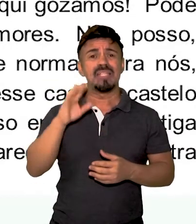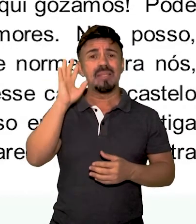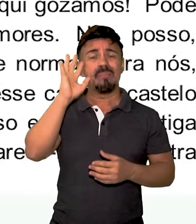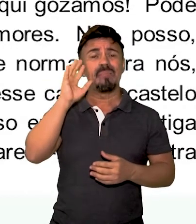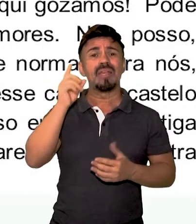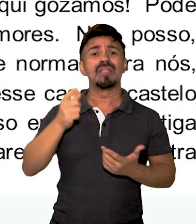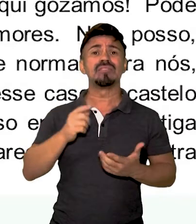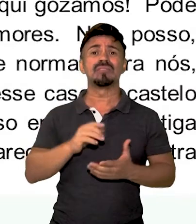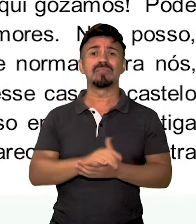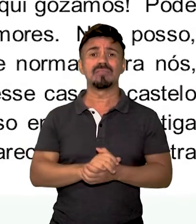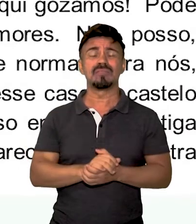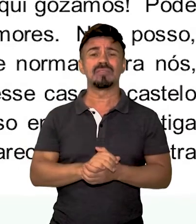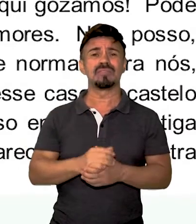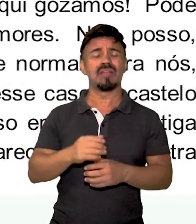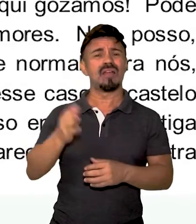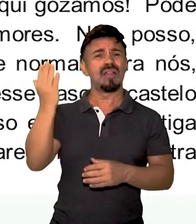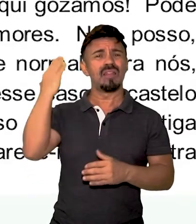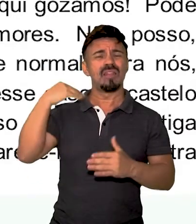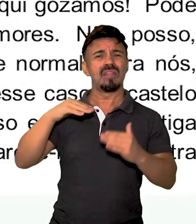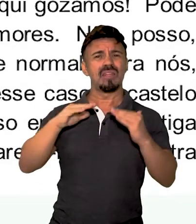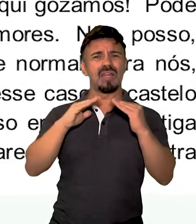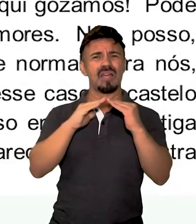em nossa antiga casa,